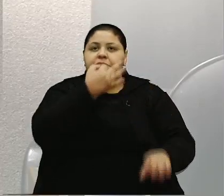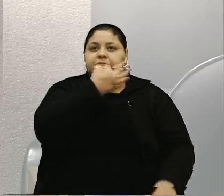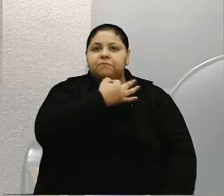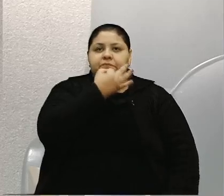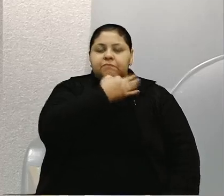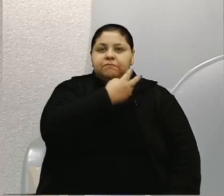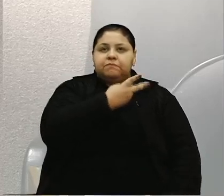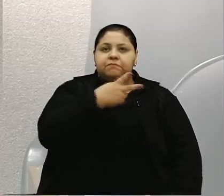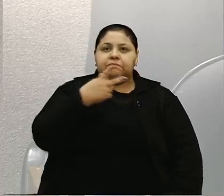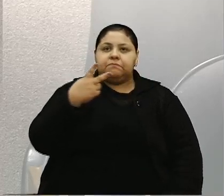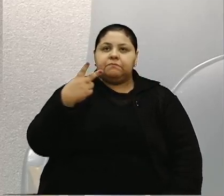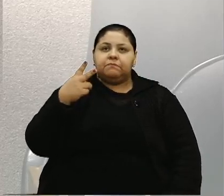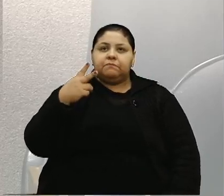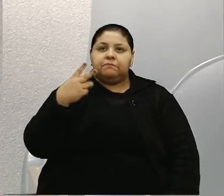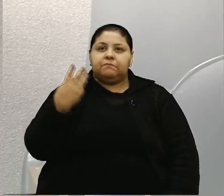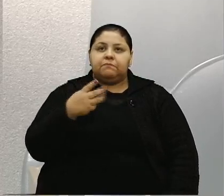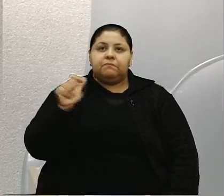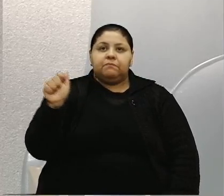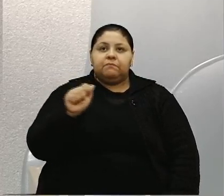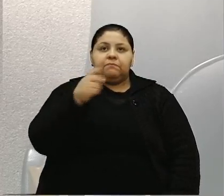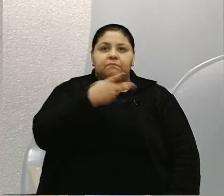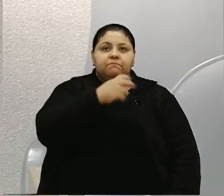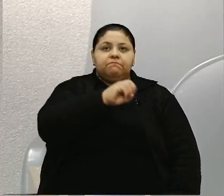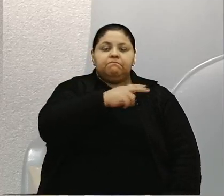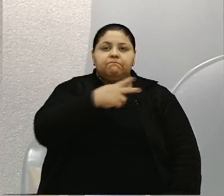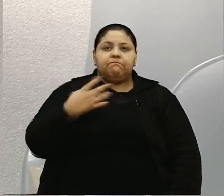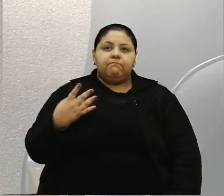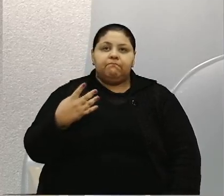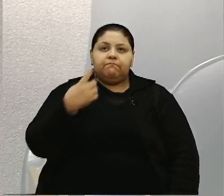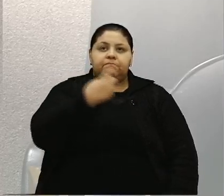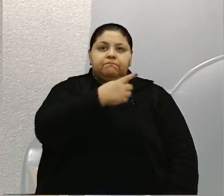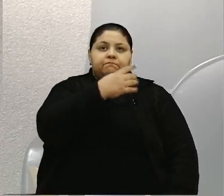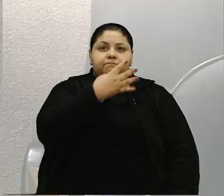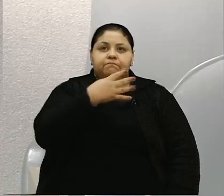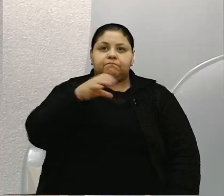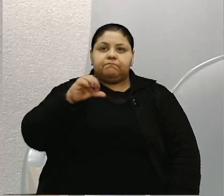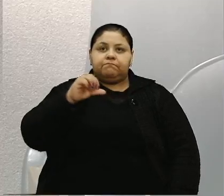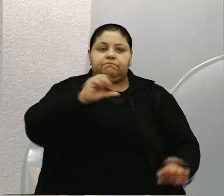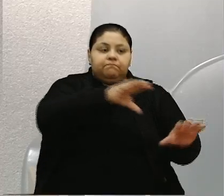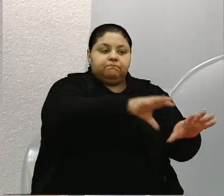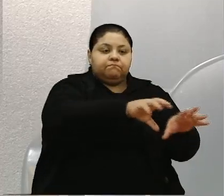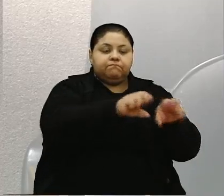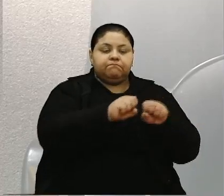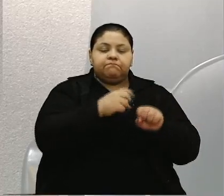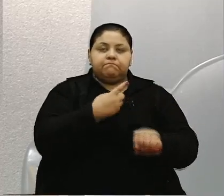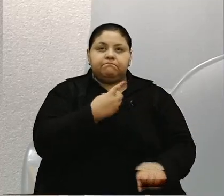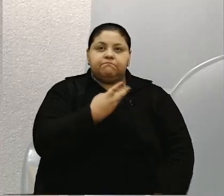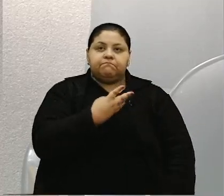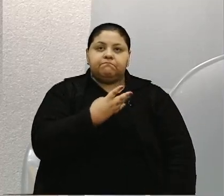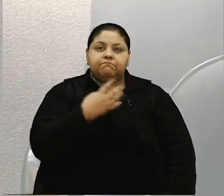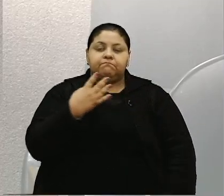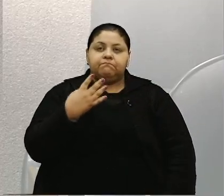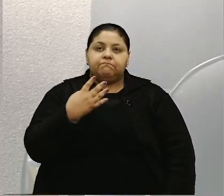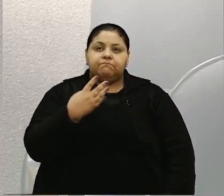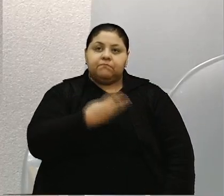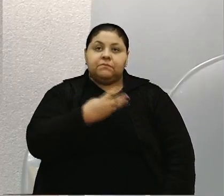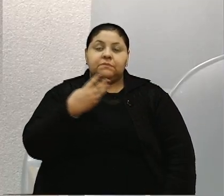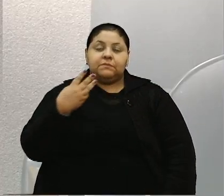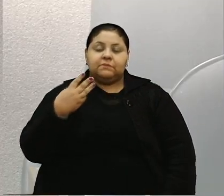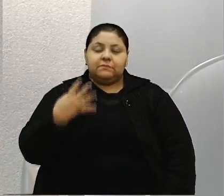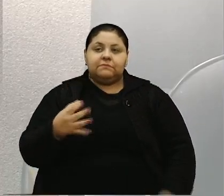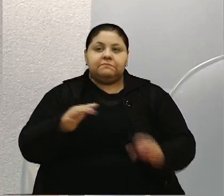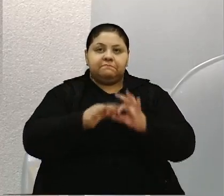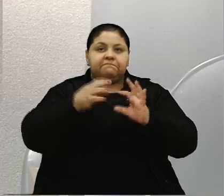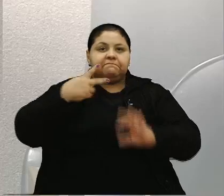Sul, 23 de agosto de 2024, 149 anos de colonização e 134 de